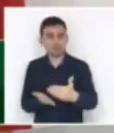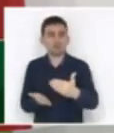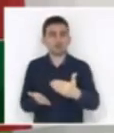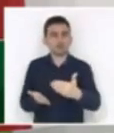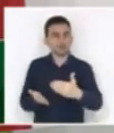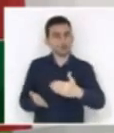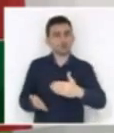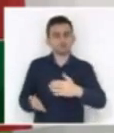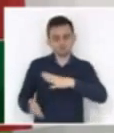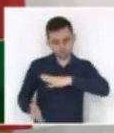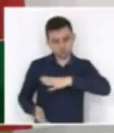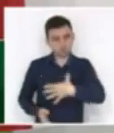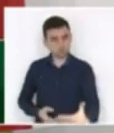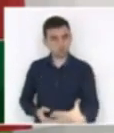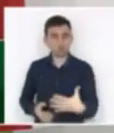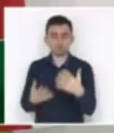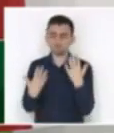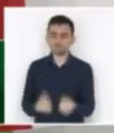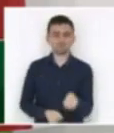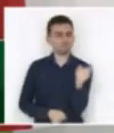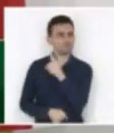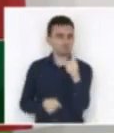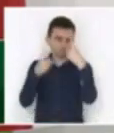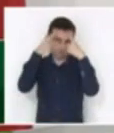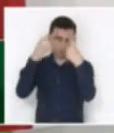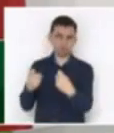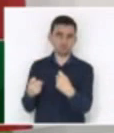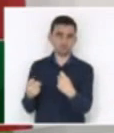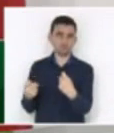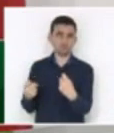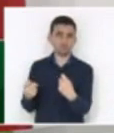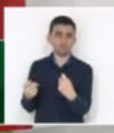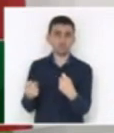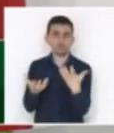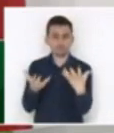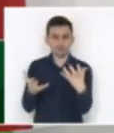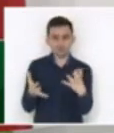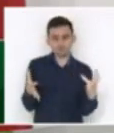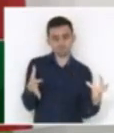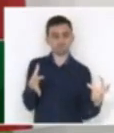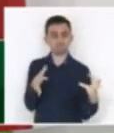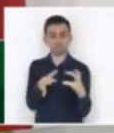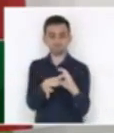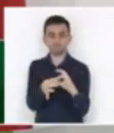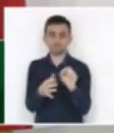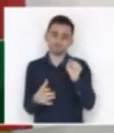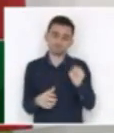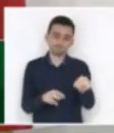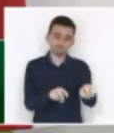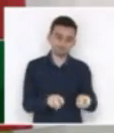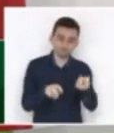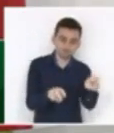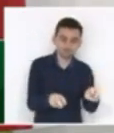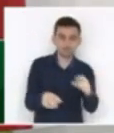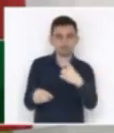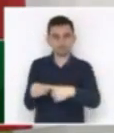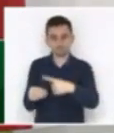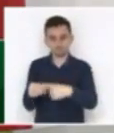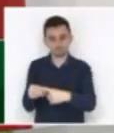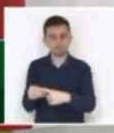a violência doméstica. Queremos unir o campo e a cidade nesta